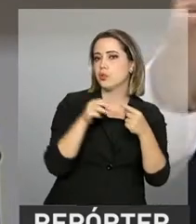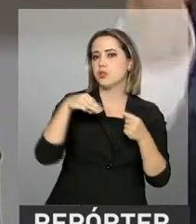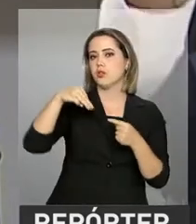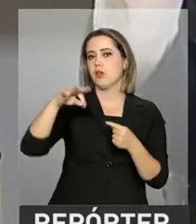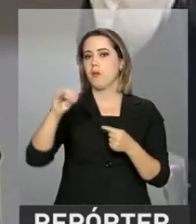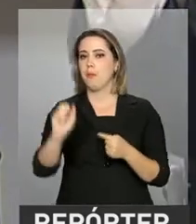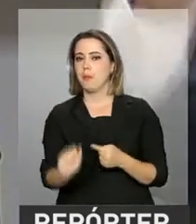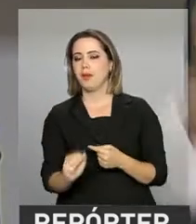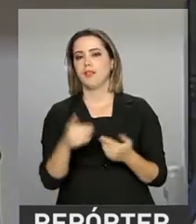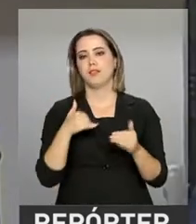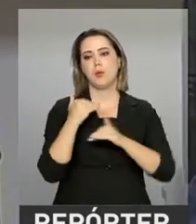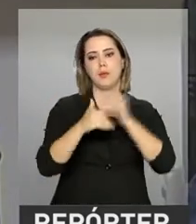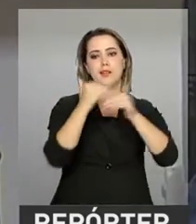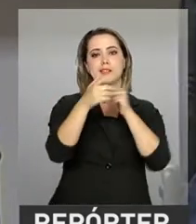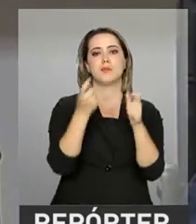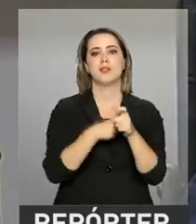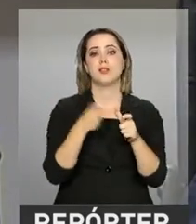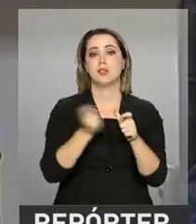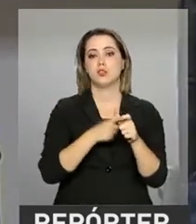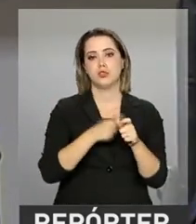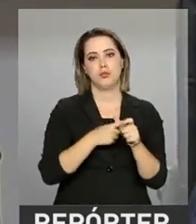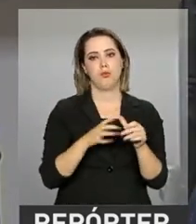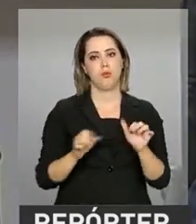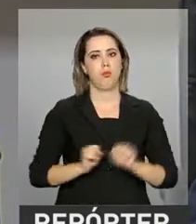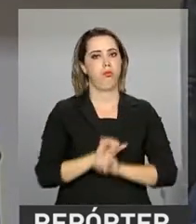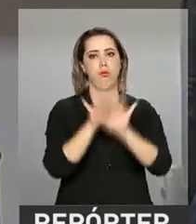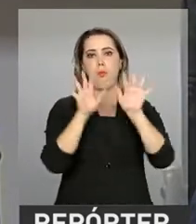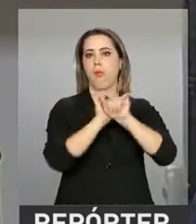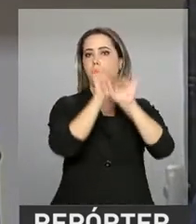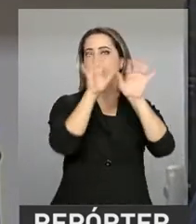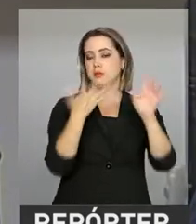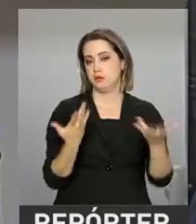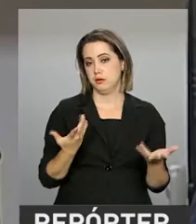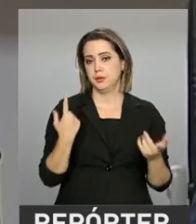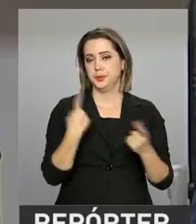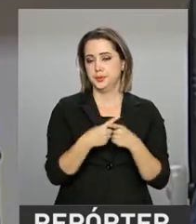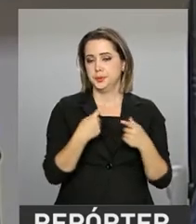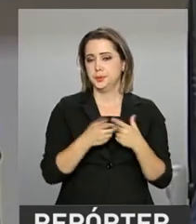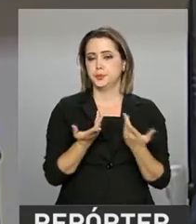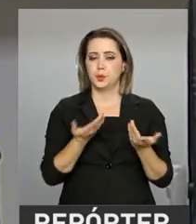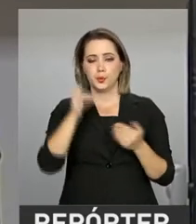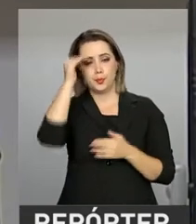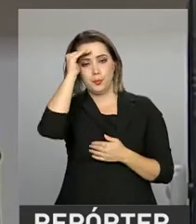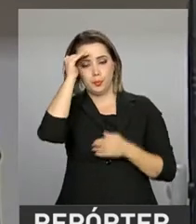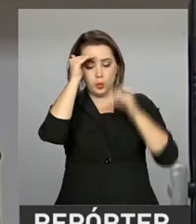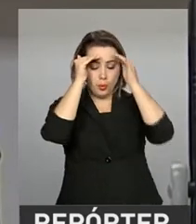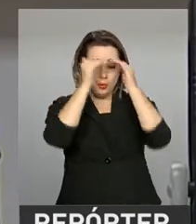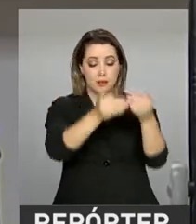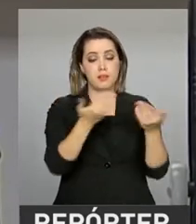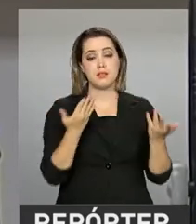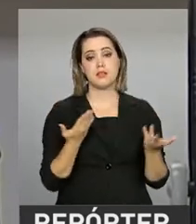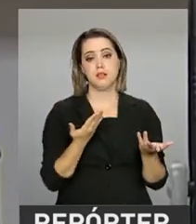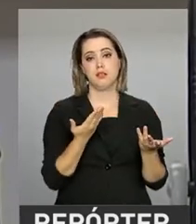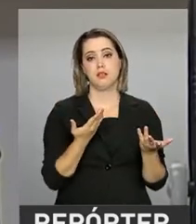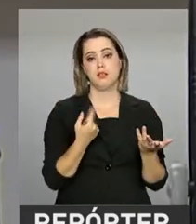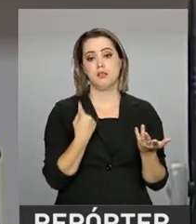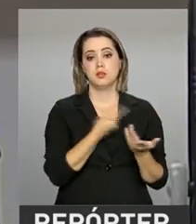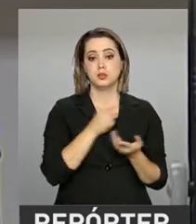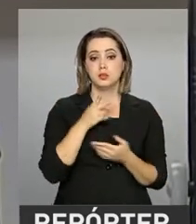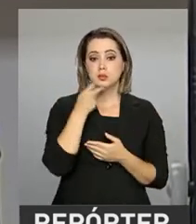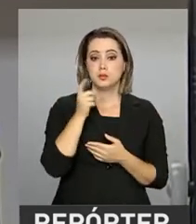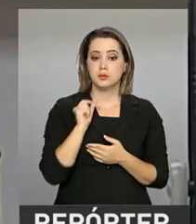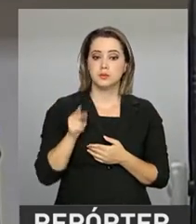e um crescimento da dívida pública sem controle exatamente por não compramos meta então uma das coisas que nós temos dito